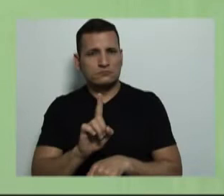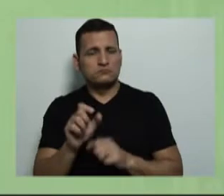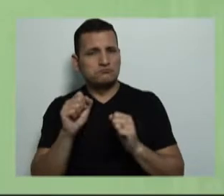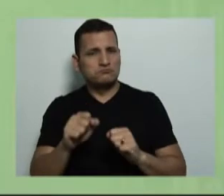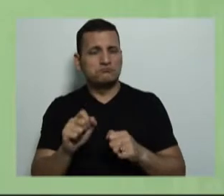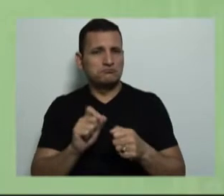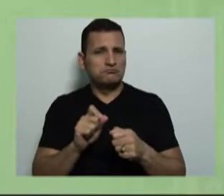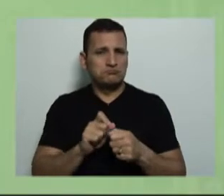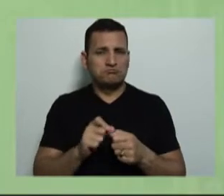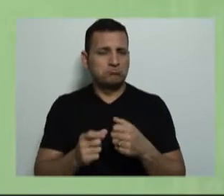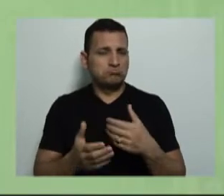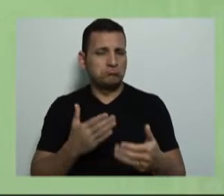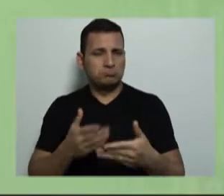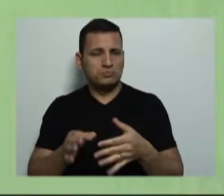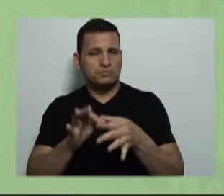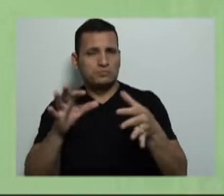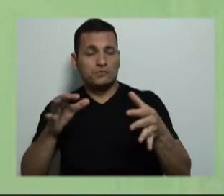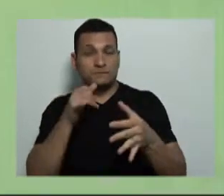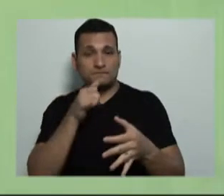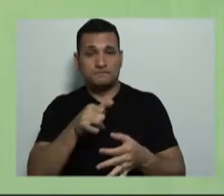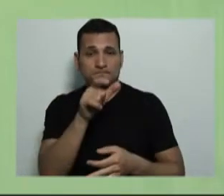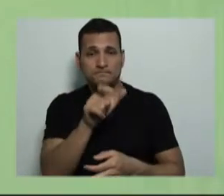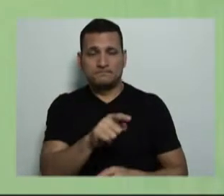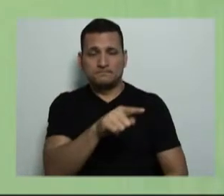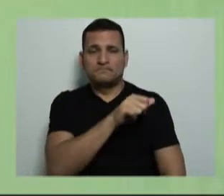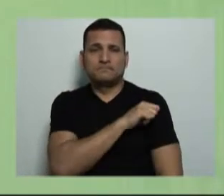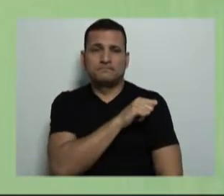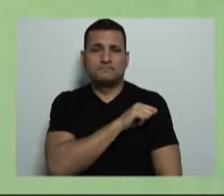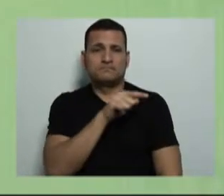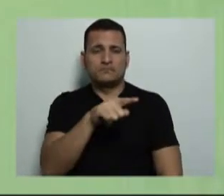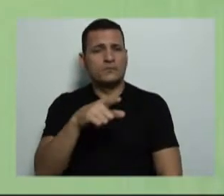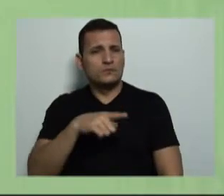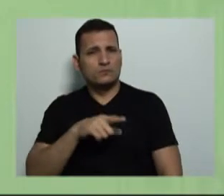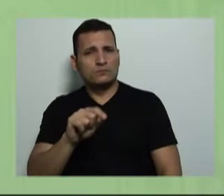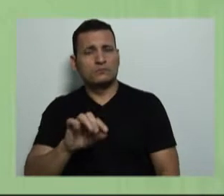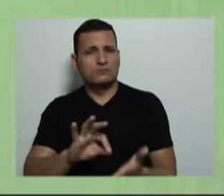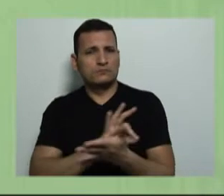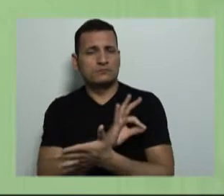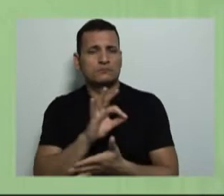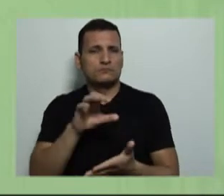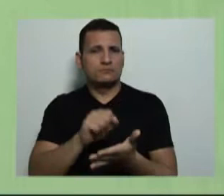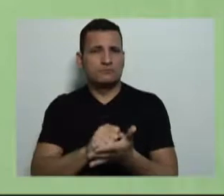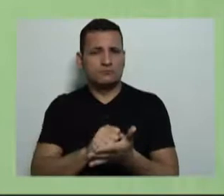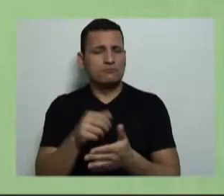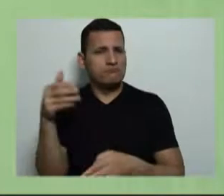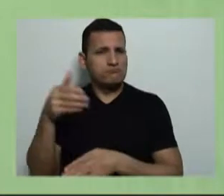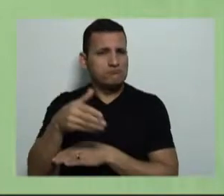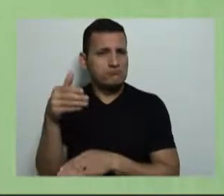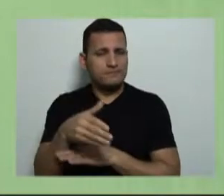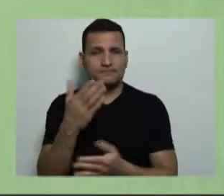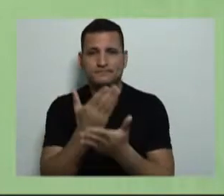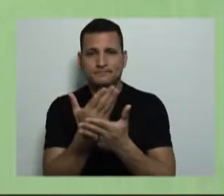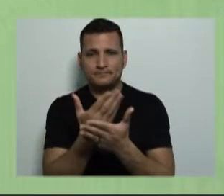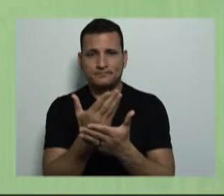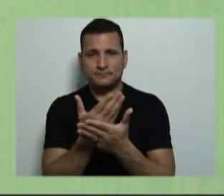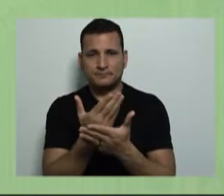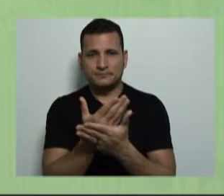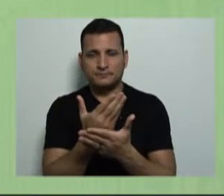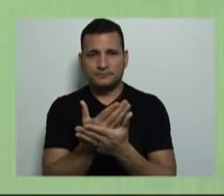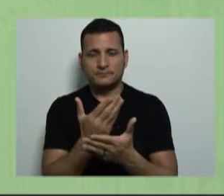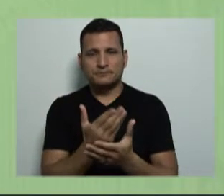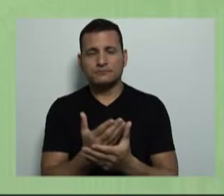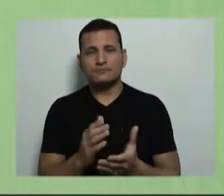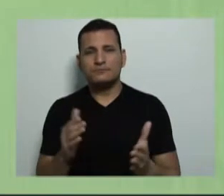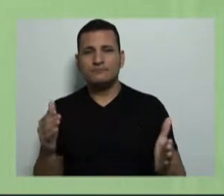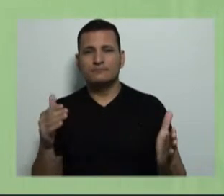tempo, desde que o aluno esteja regularmente matriculado e frequentando as aulas, até